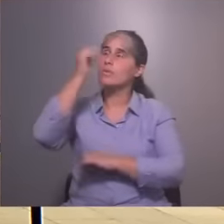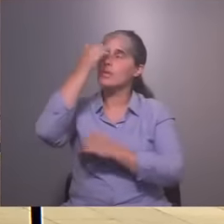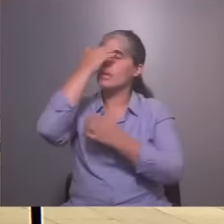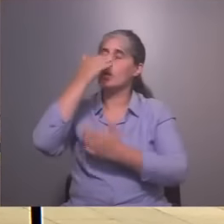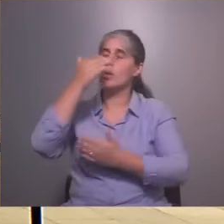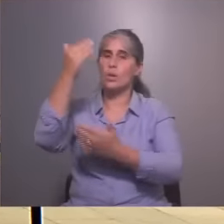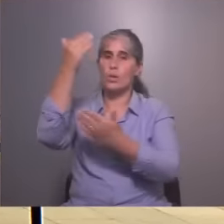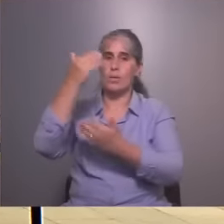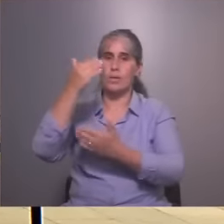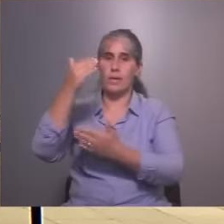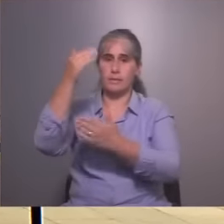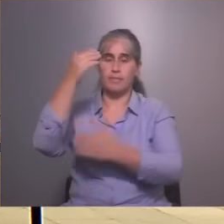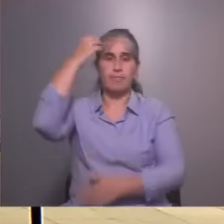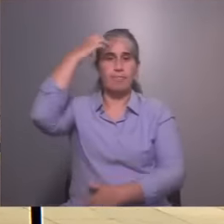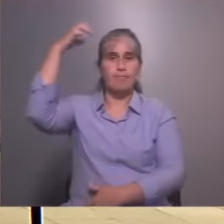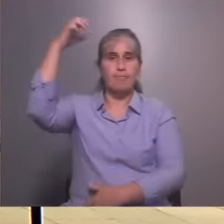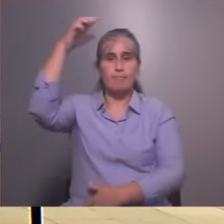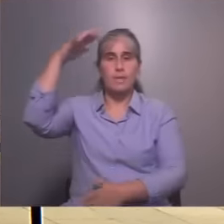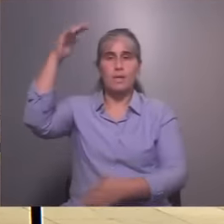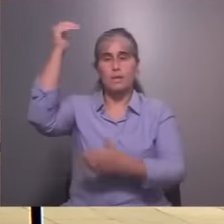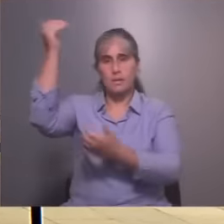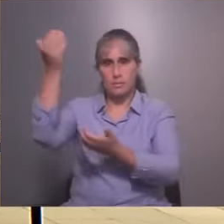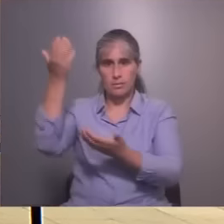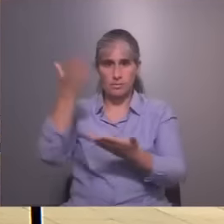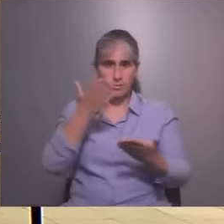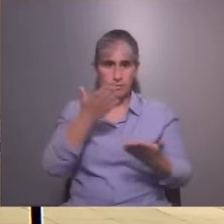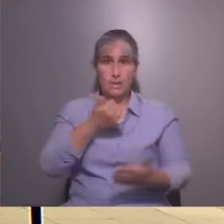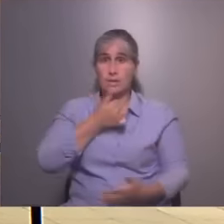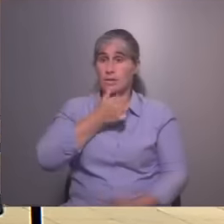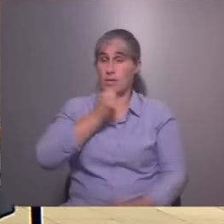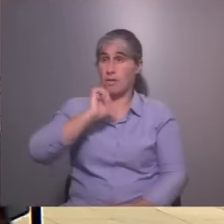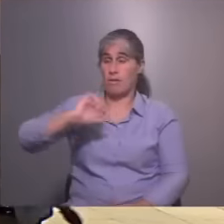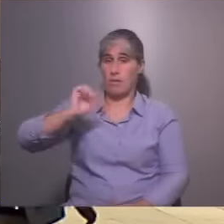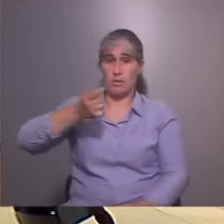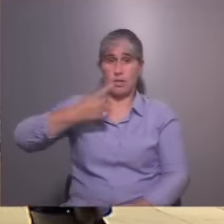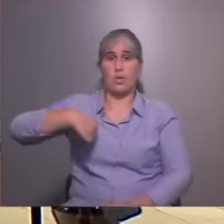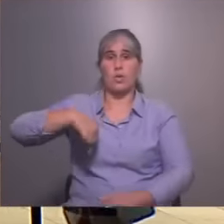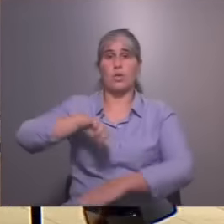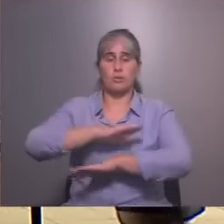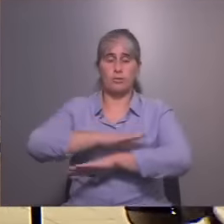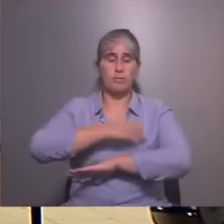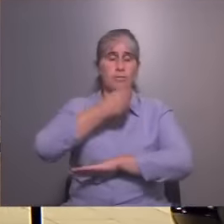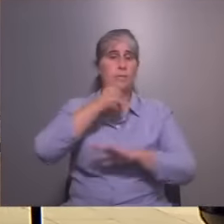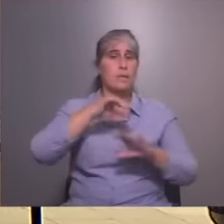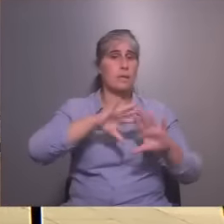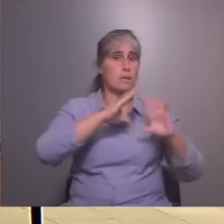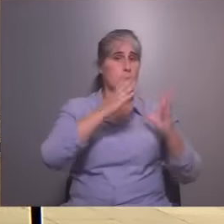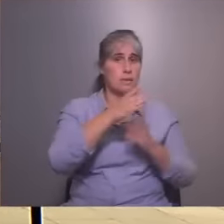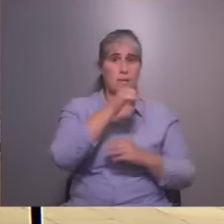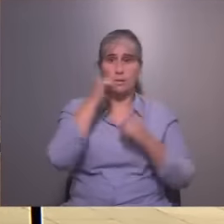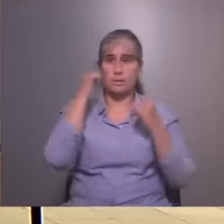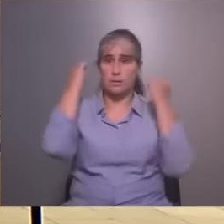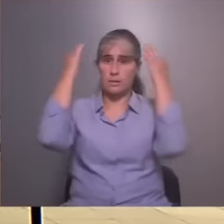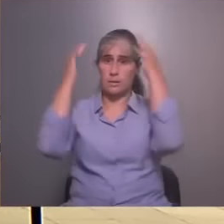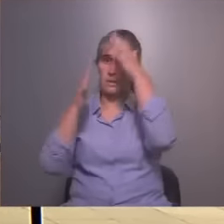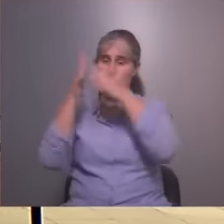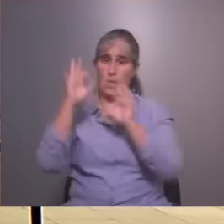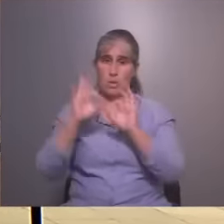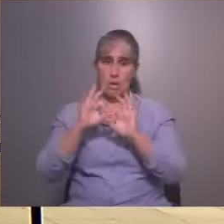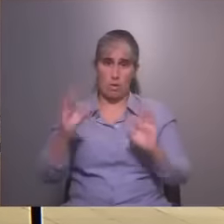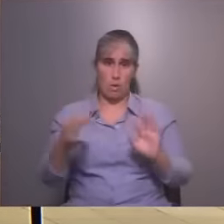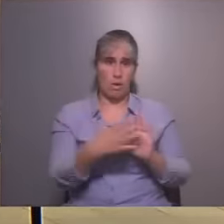Our Father, who art in heaven, hallowed be thy name. Thy kingdom come,